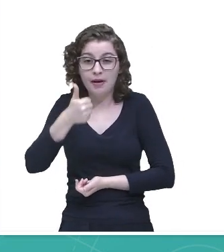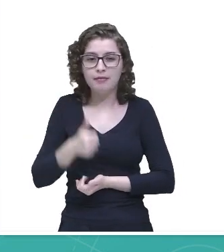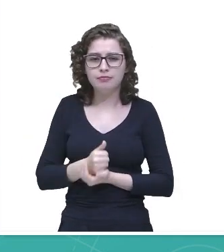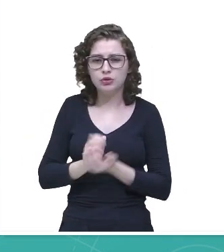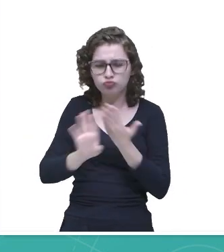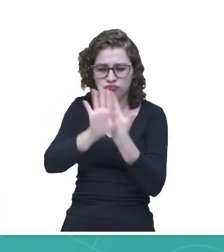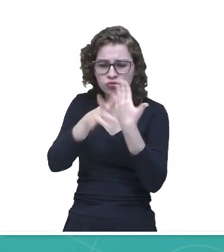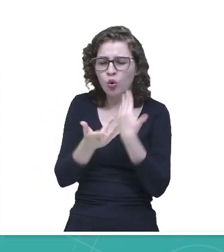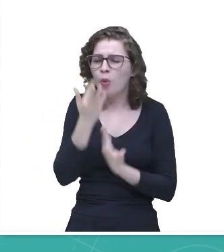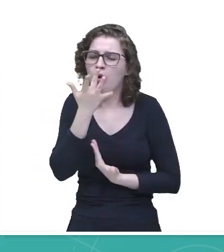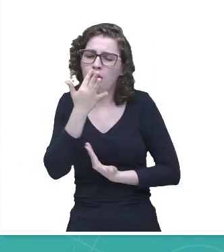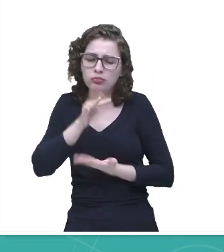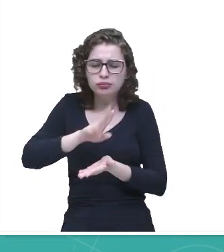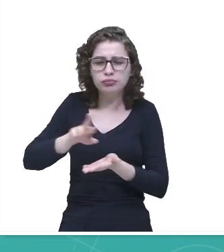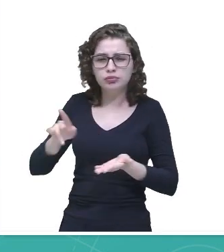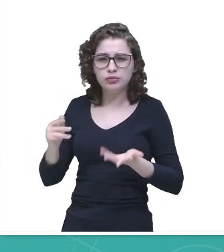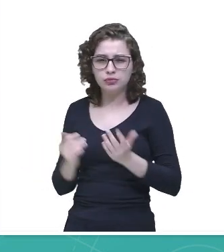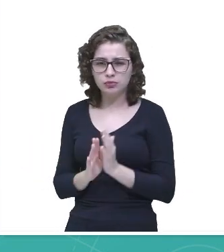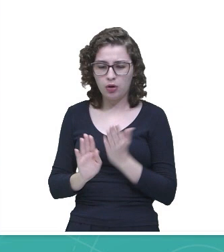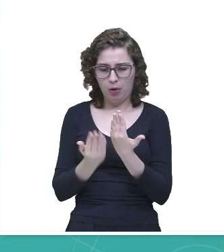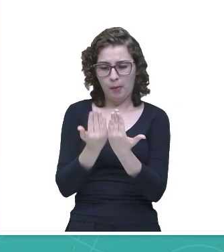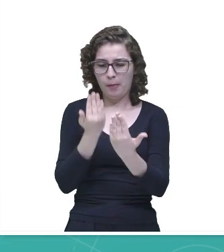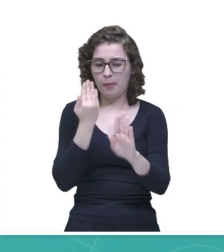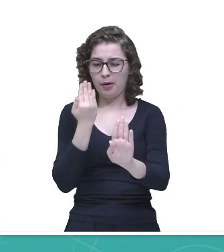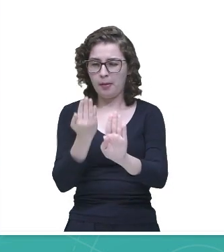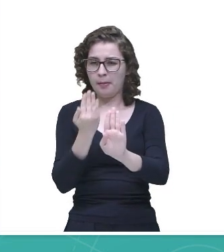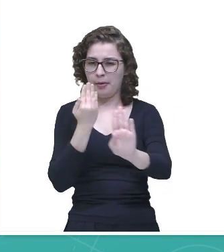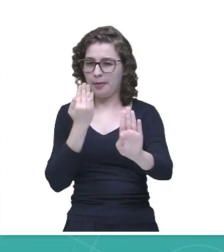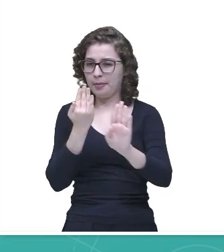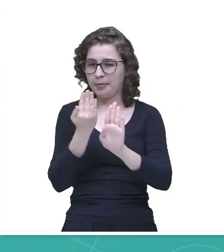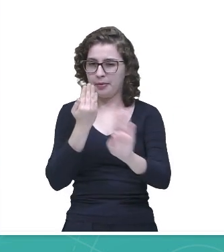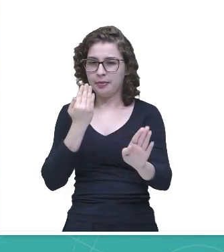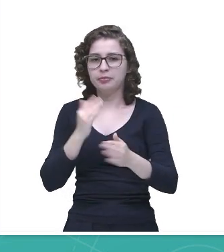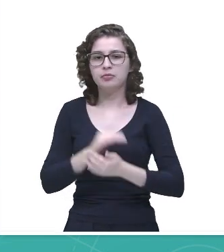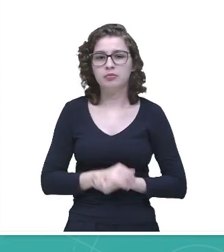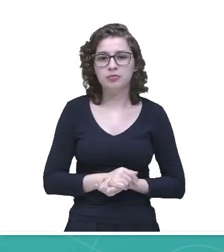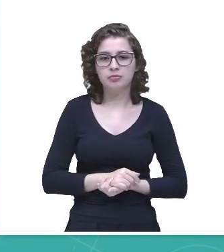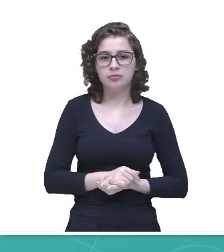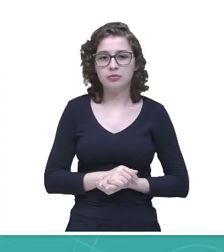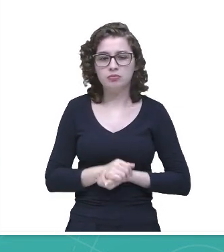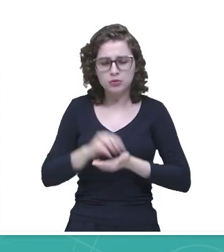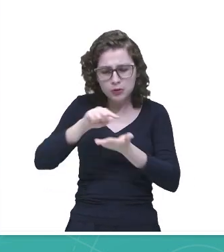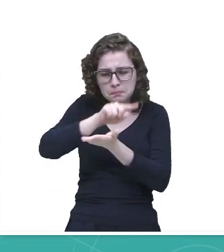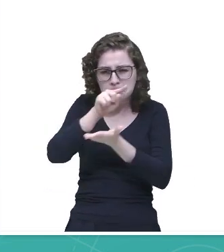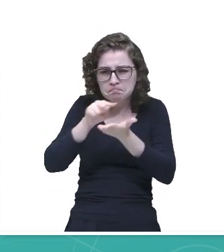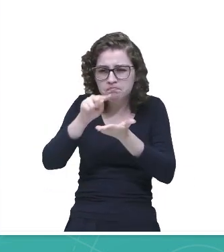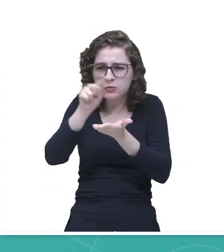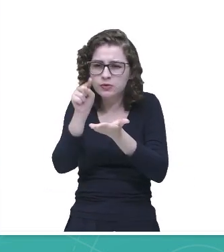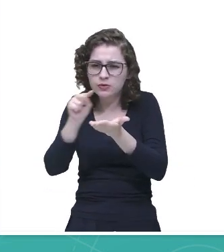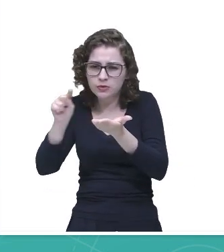e luminosas, foco nos estudos dos efeitos, né, óticos e ilusões, desenhos sem contornos nítidos, mas